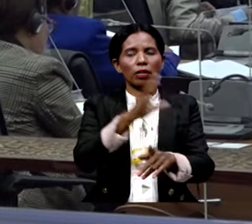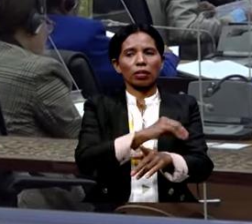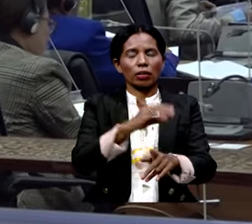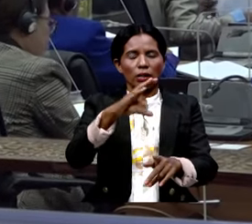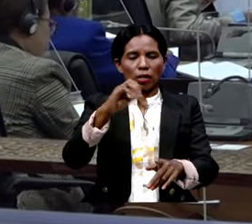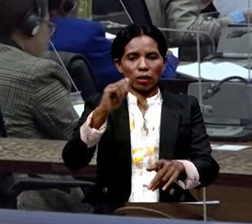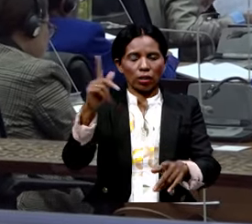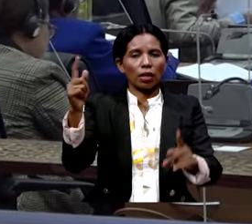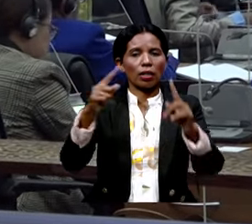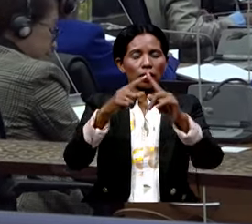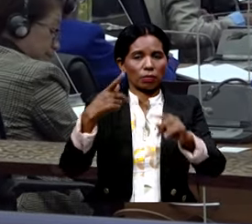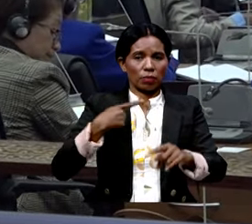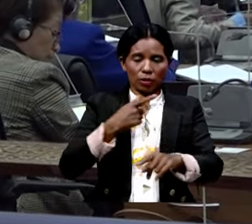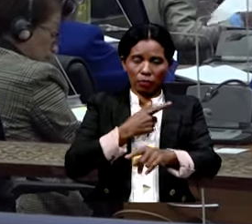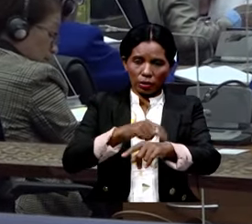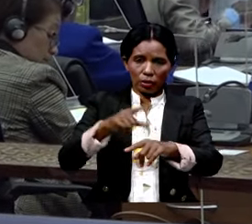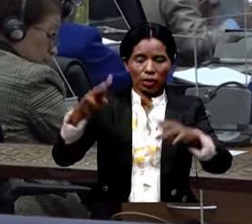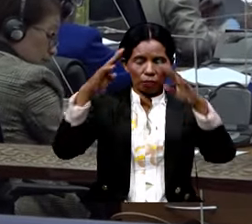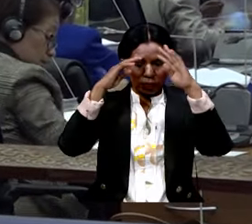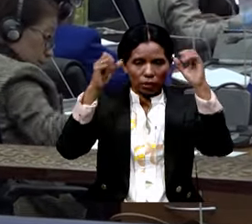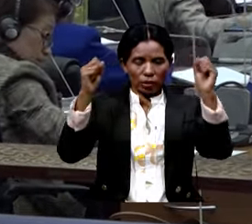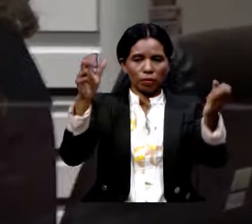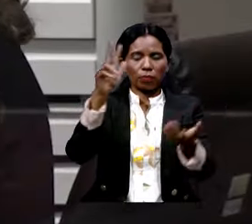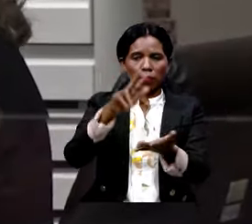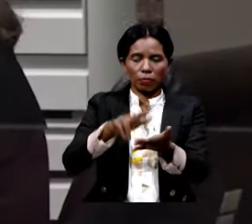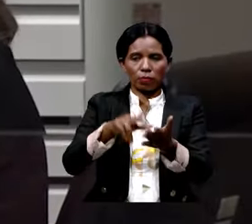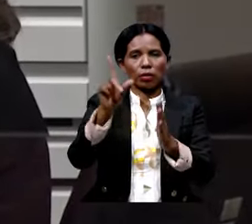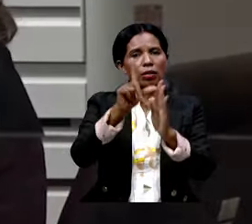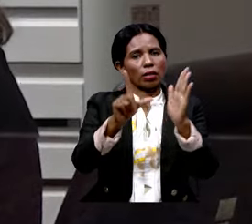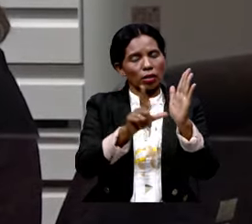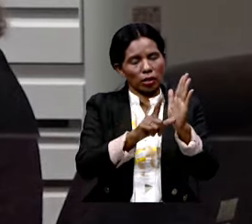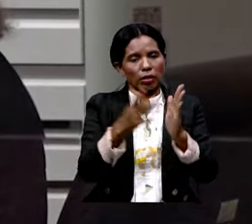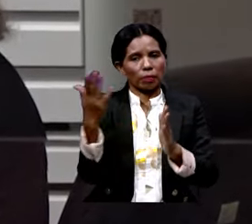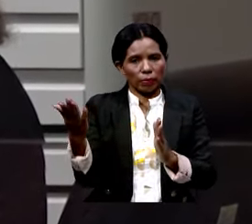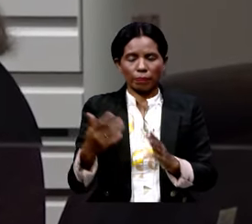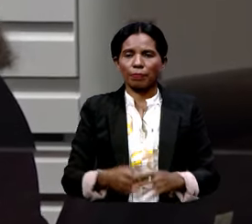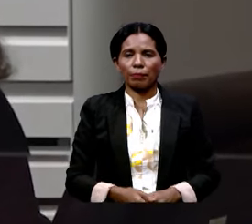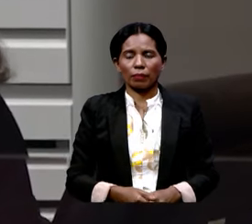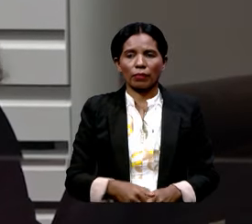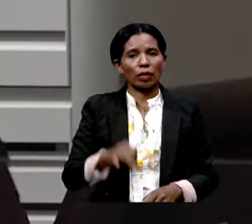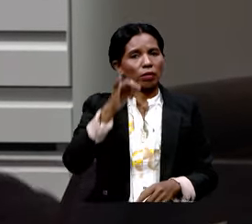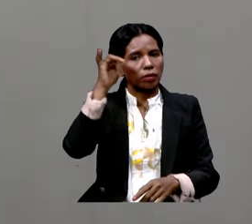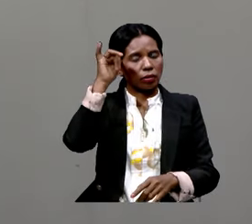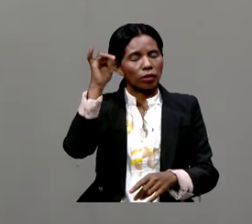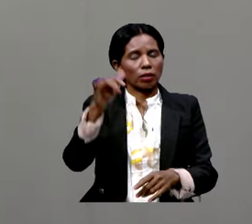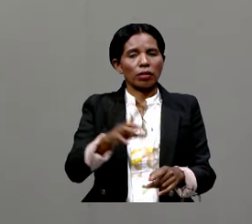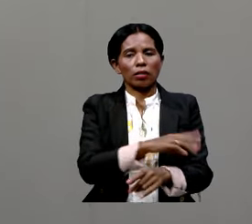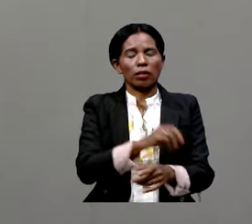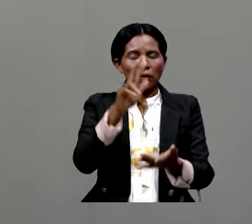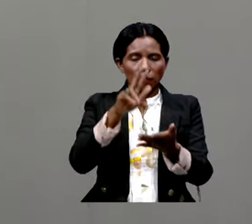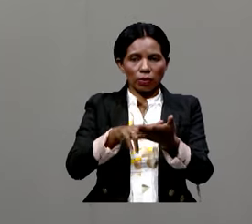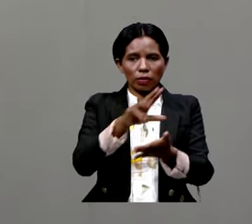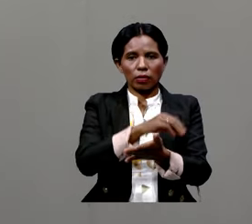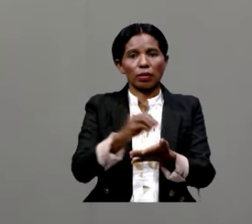CAC ba Parlamento Nacional a foi um presidente promulga alteração lei refere. O signo foi na aprovação e a final global